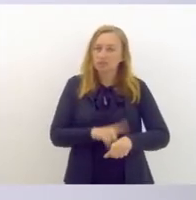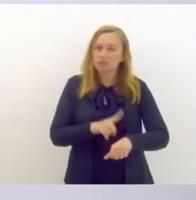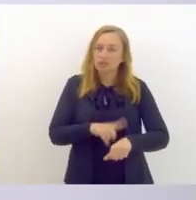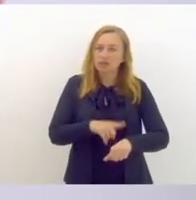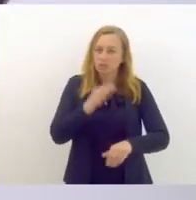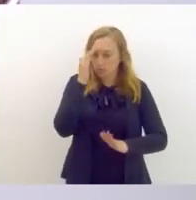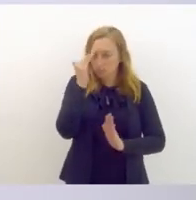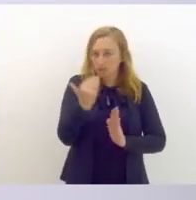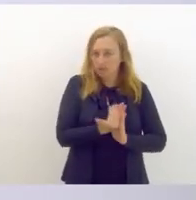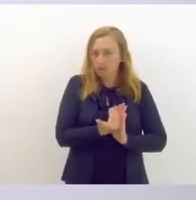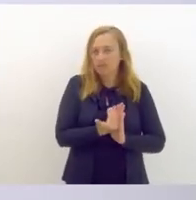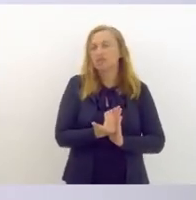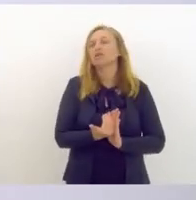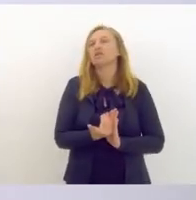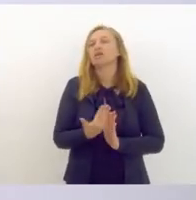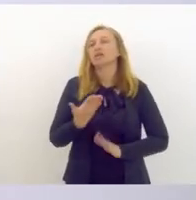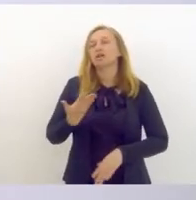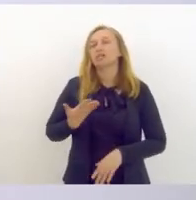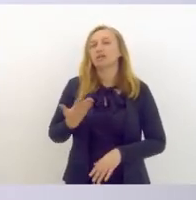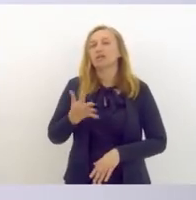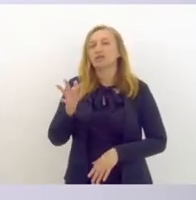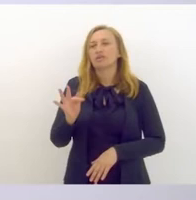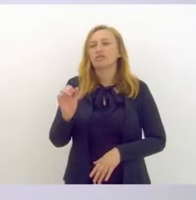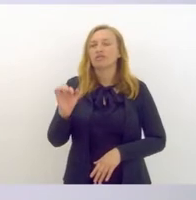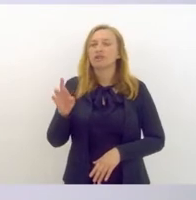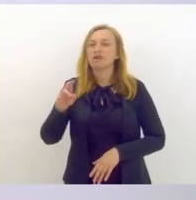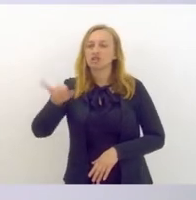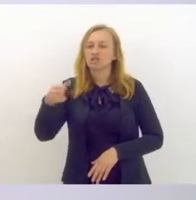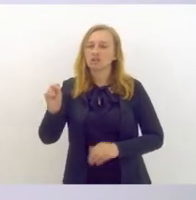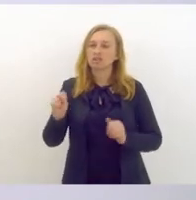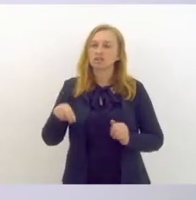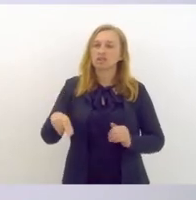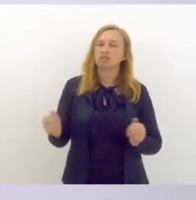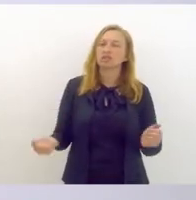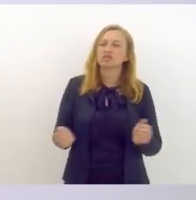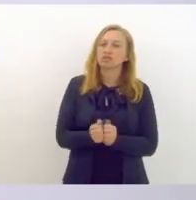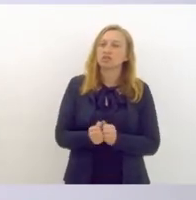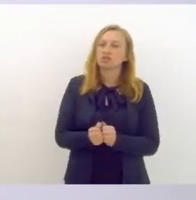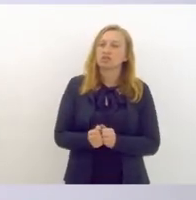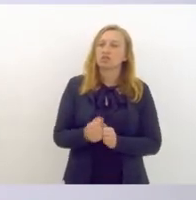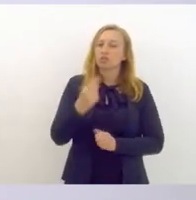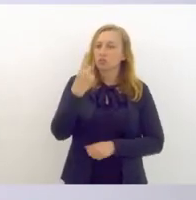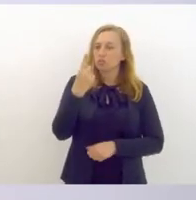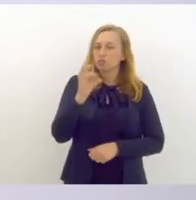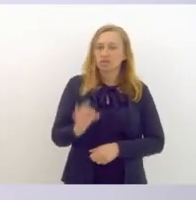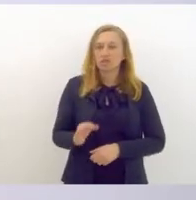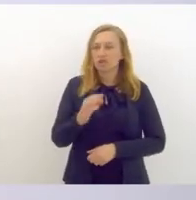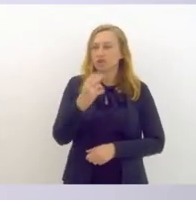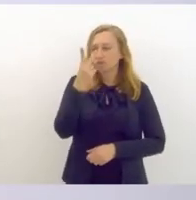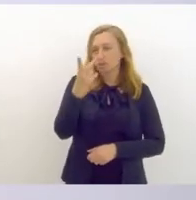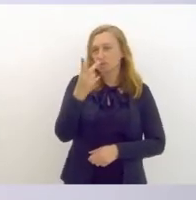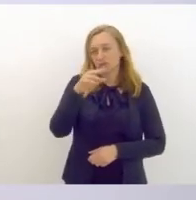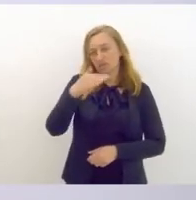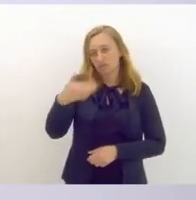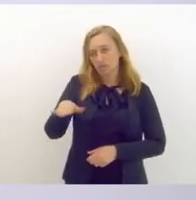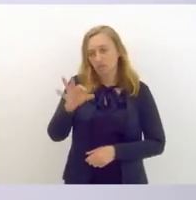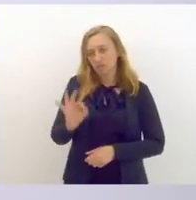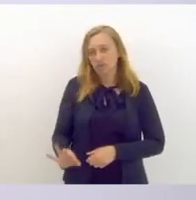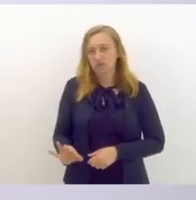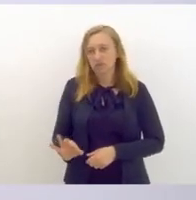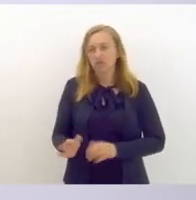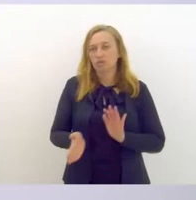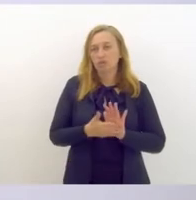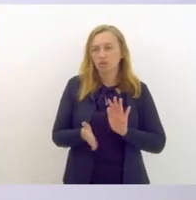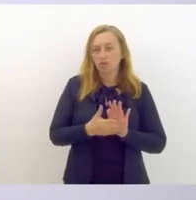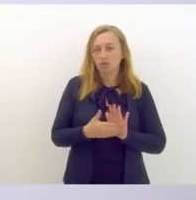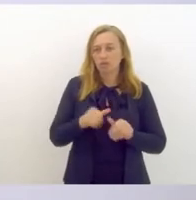tempo, e corrigir minha querida amiga da Firjan, que está junto, não é 1%, é 2,5% de ICMS total, com proposta já dentro da casa para mudar